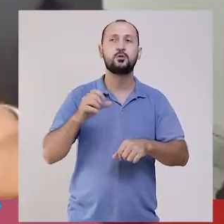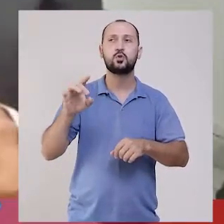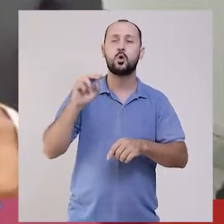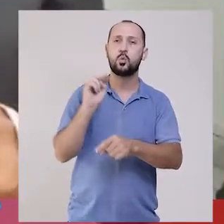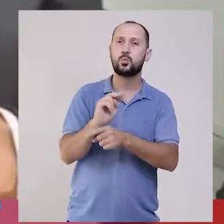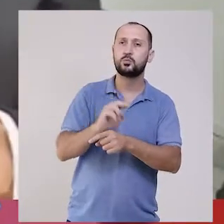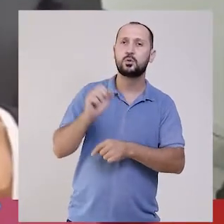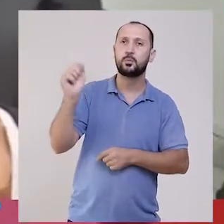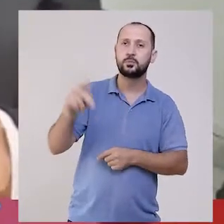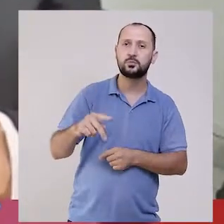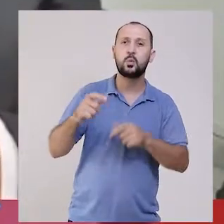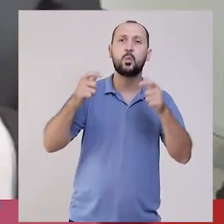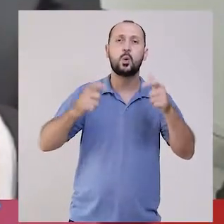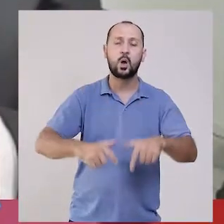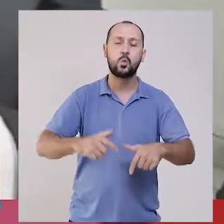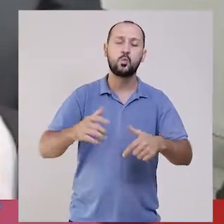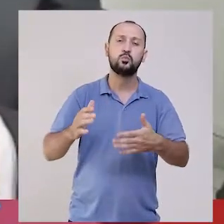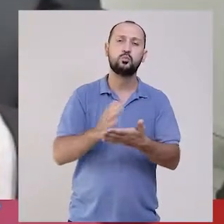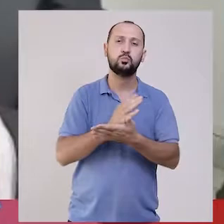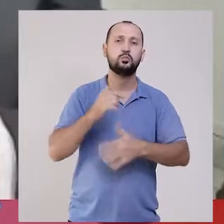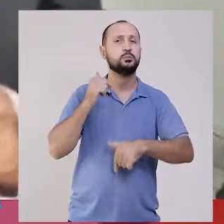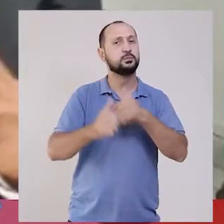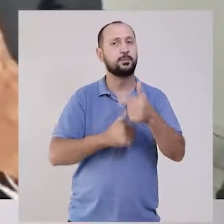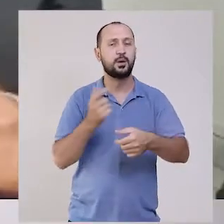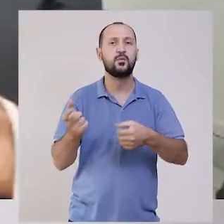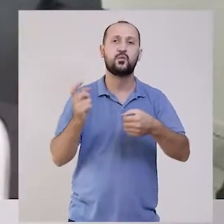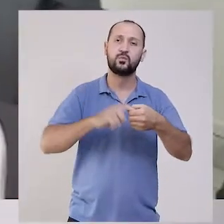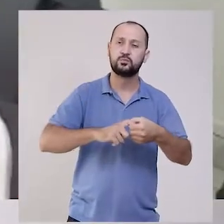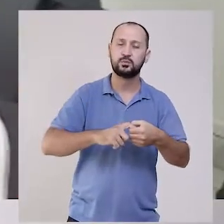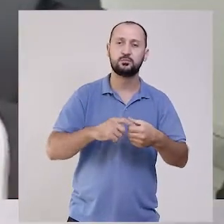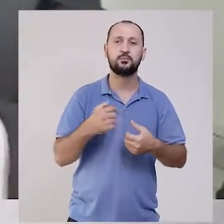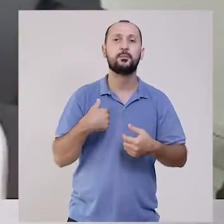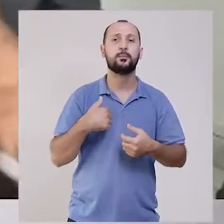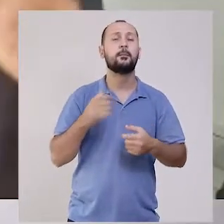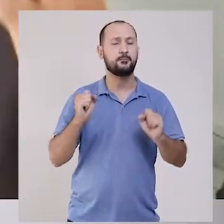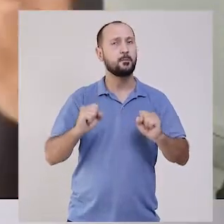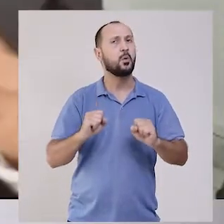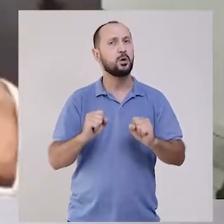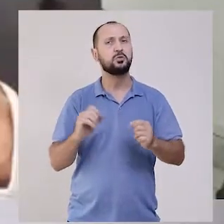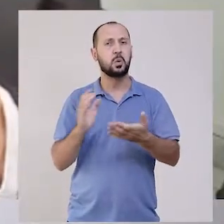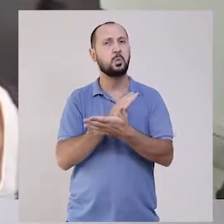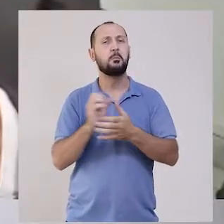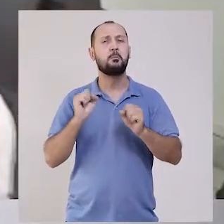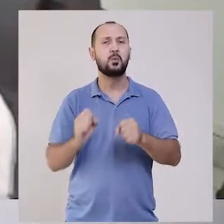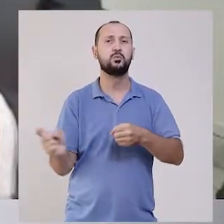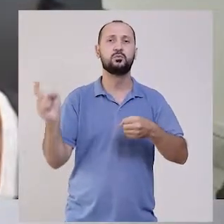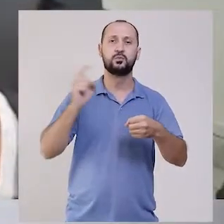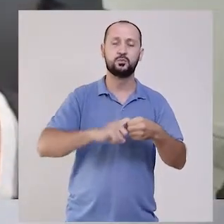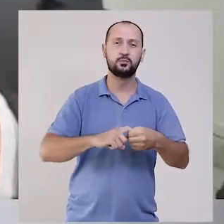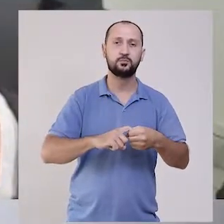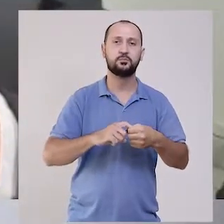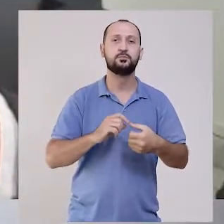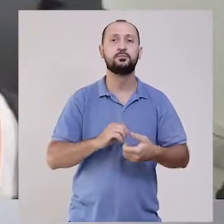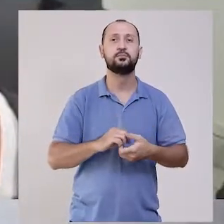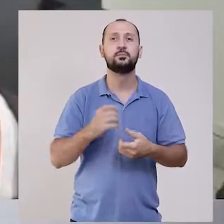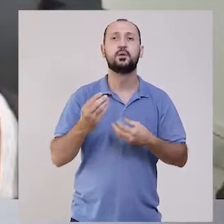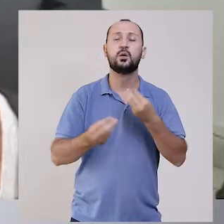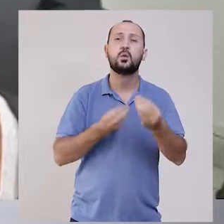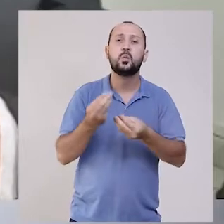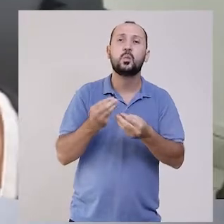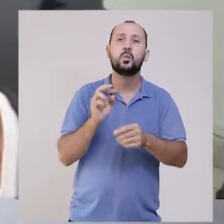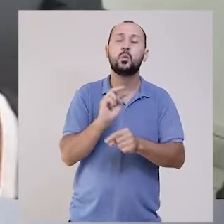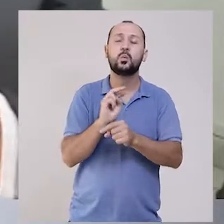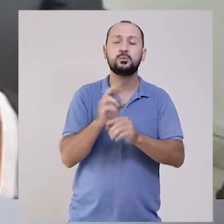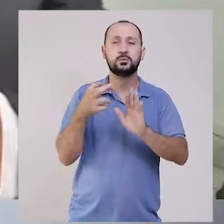sua aposentadoria com algum tipo de trabalho, voltar ao trabalho, cuidado. E tem muitos que já voltaram. Né?